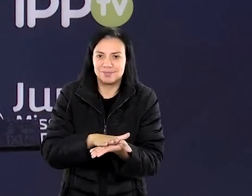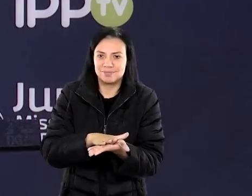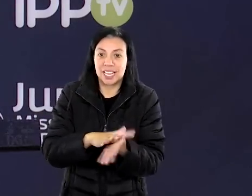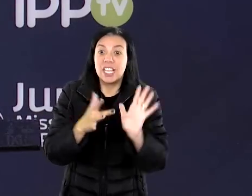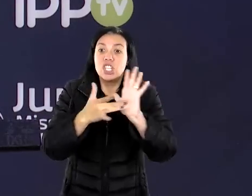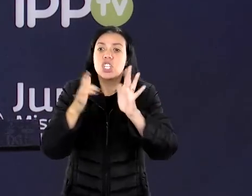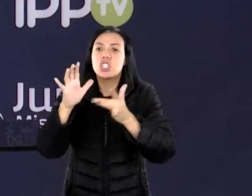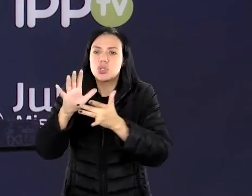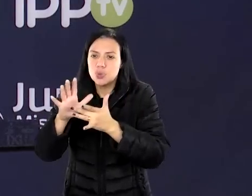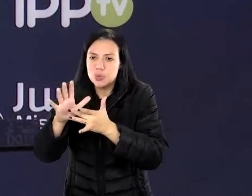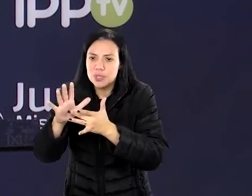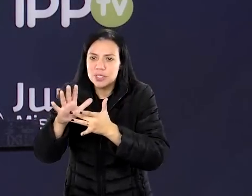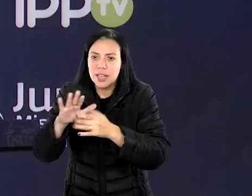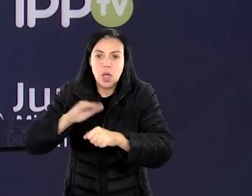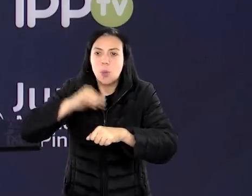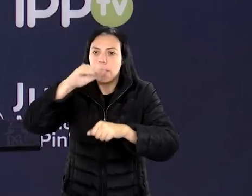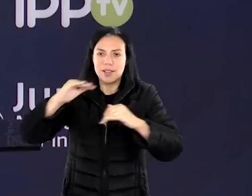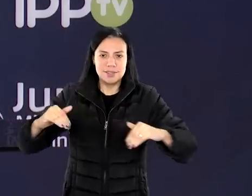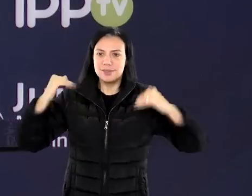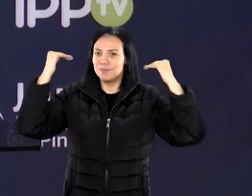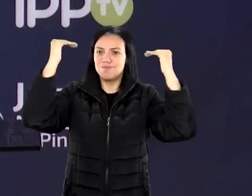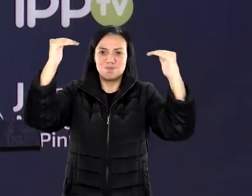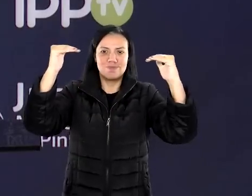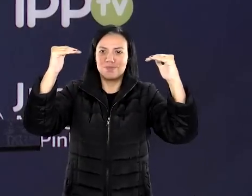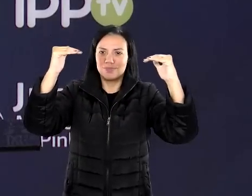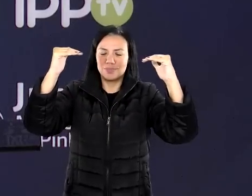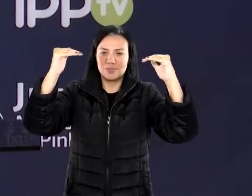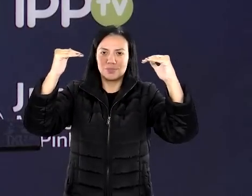abrimos tudo para tê-lo.